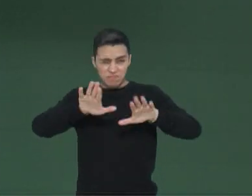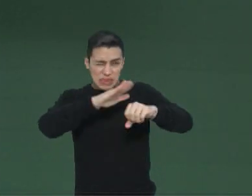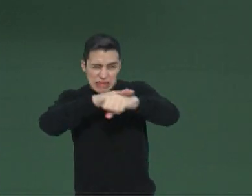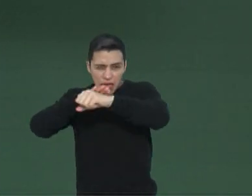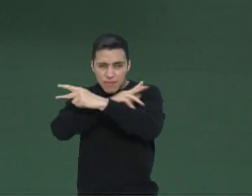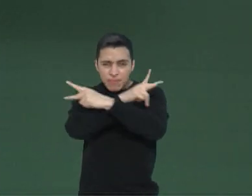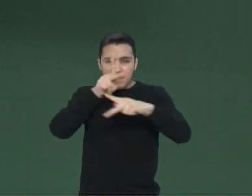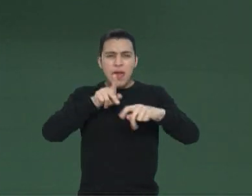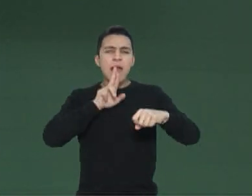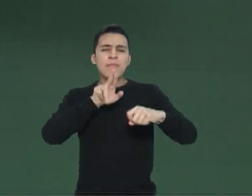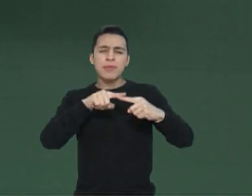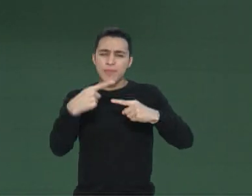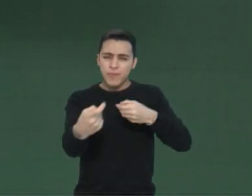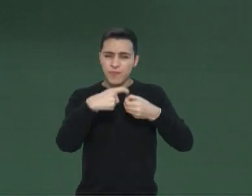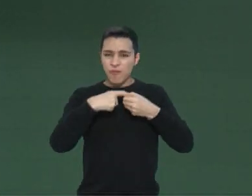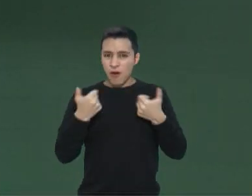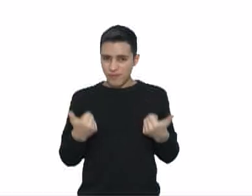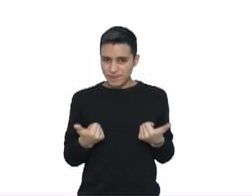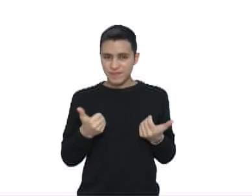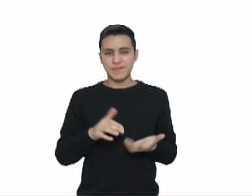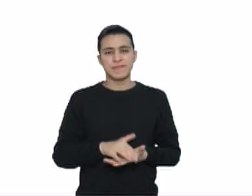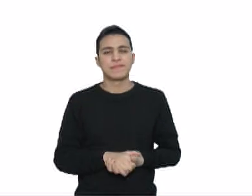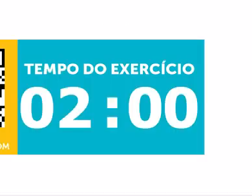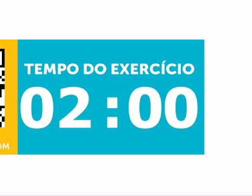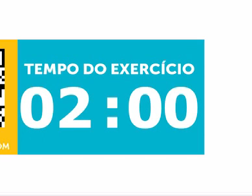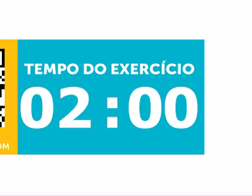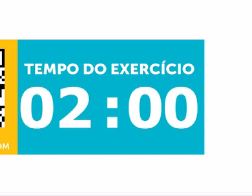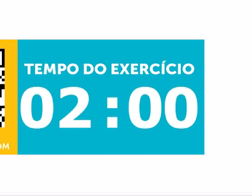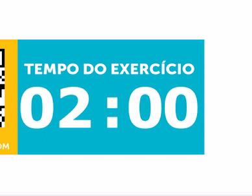para responder e logo retornaremos.